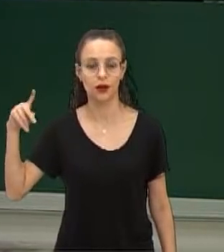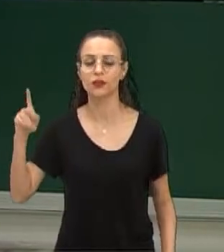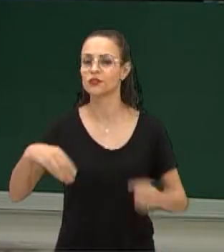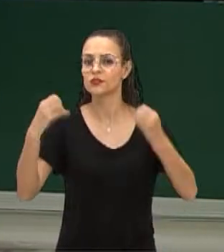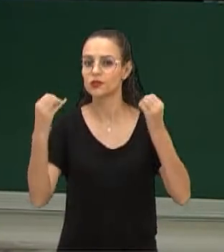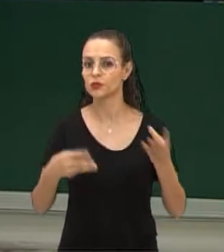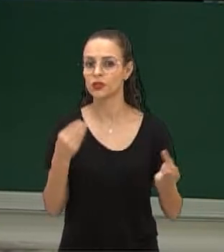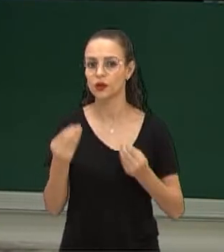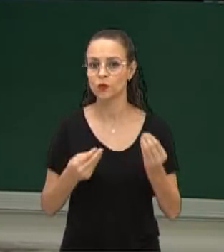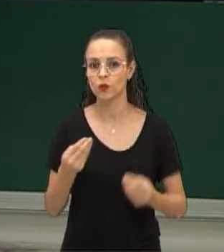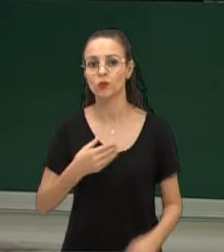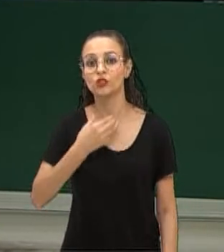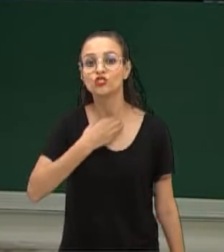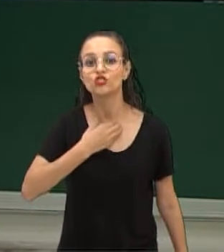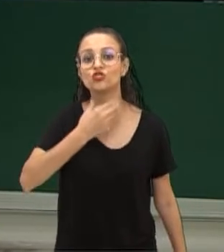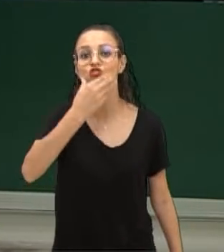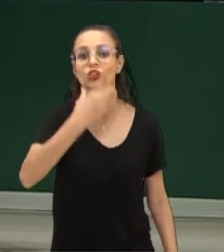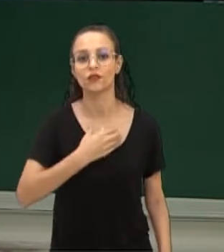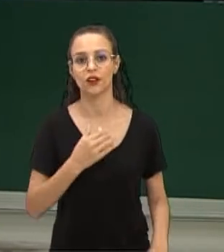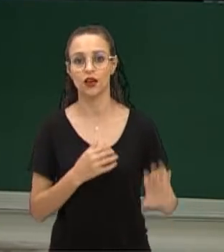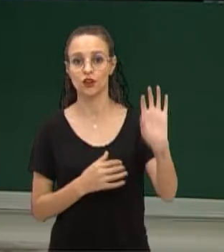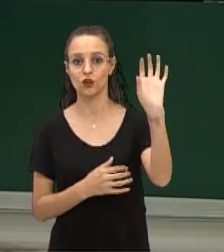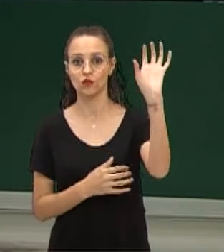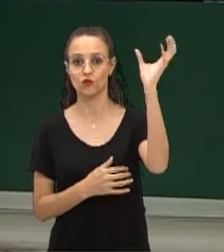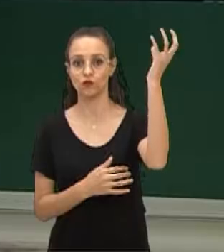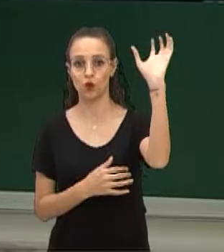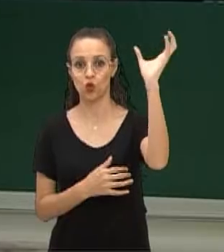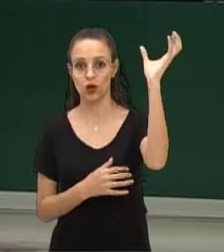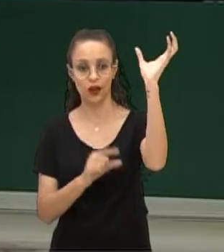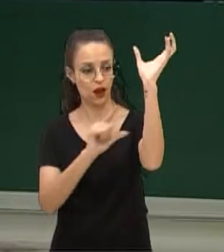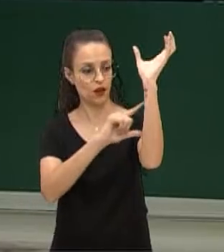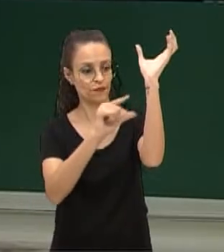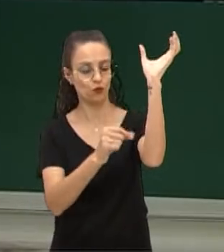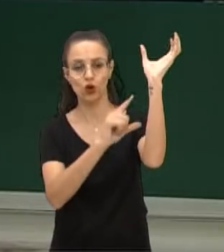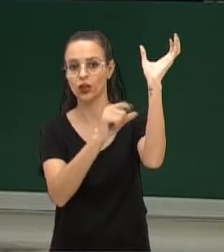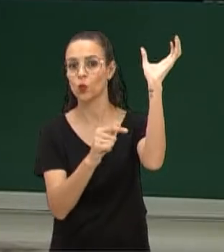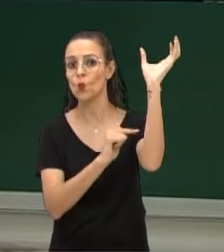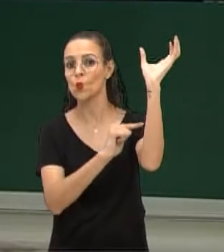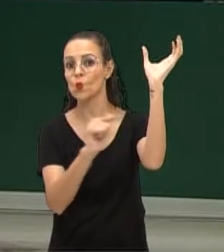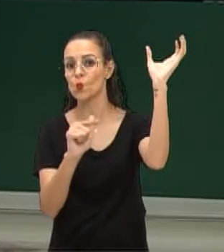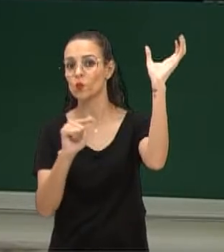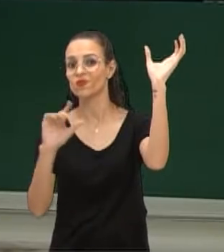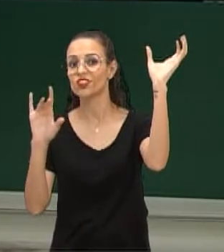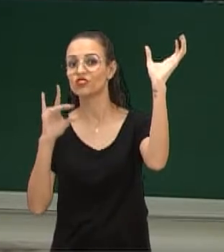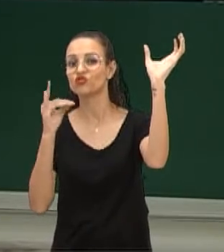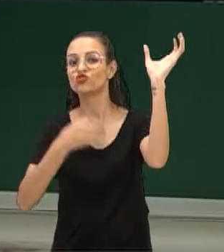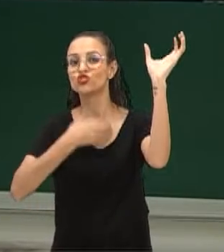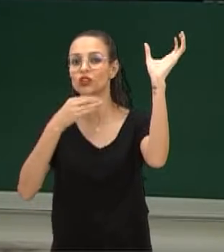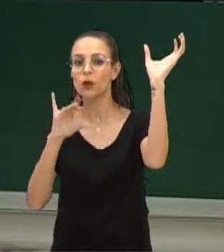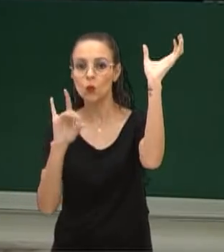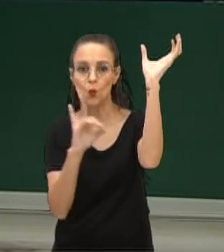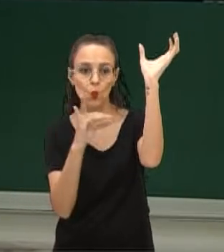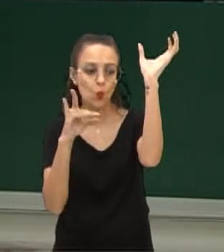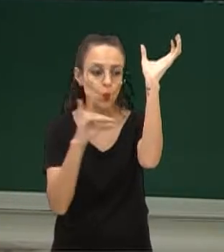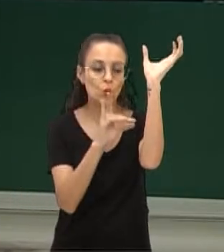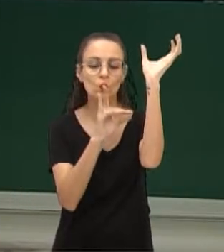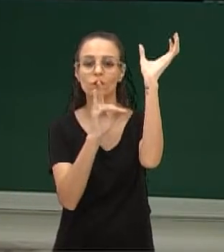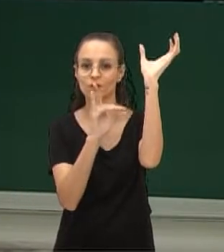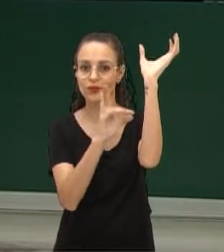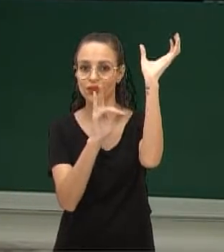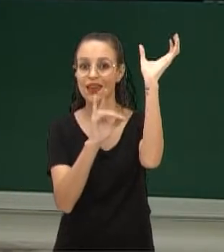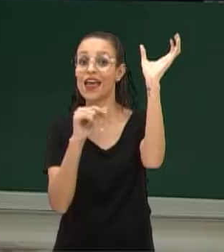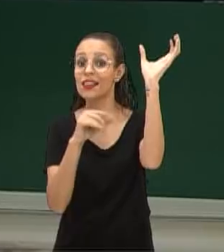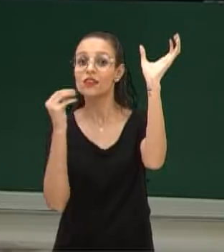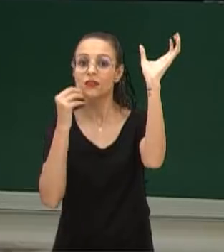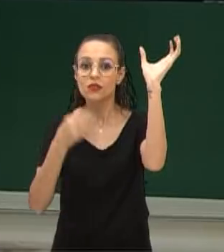assim, não tinha mais folhas aqui na parte de baixo, e as girafas tinham pescoço curto. De tanto as